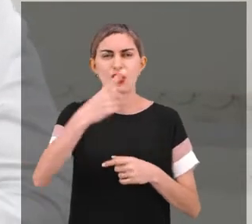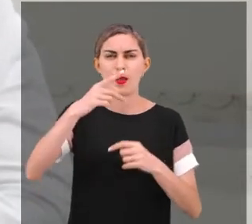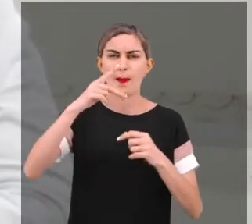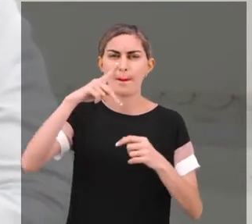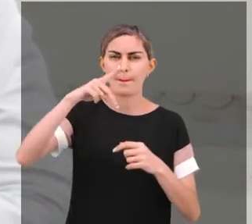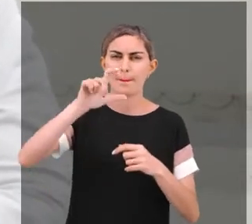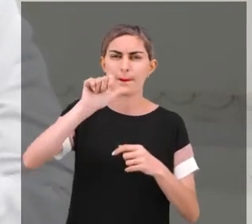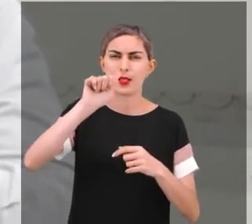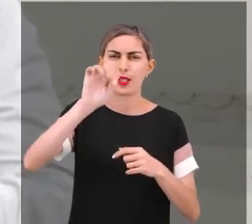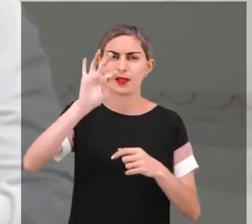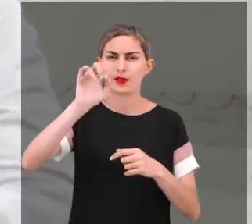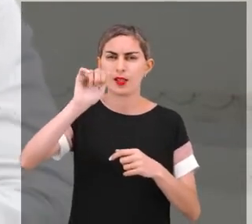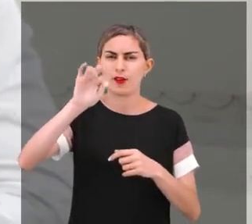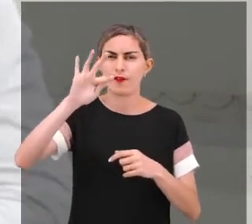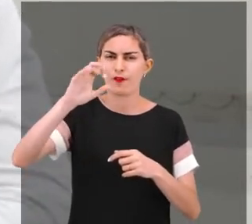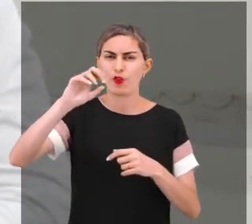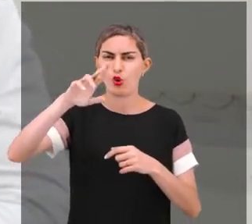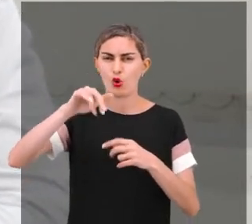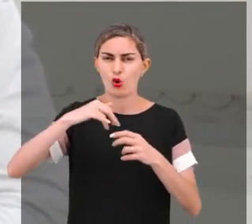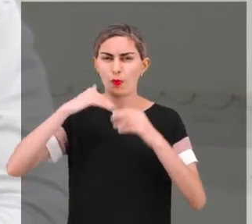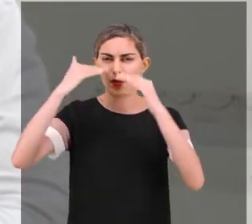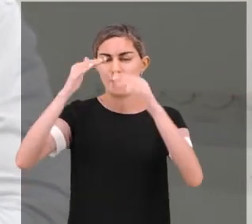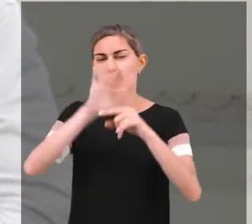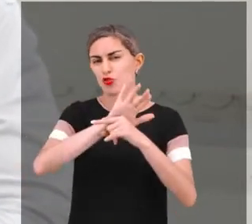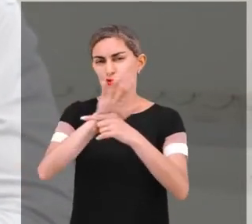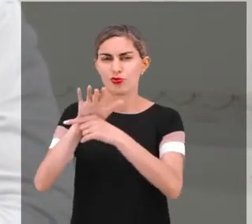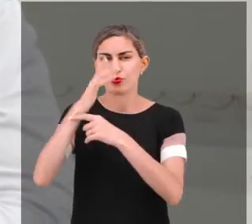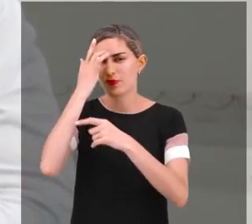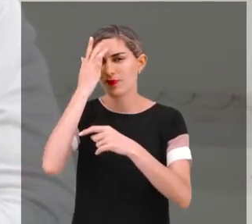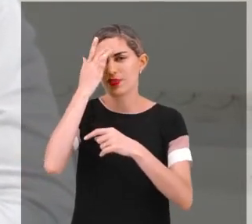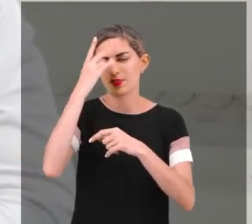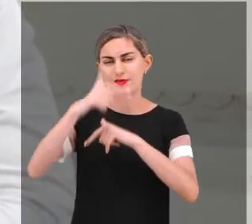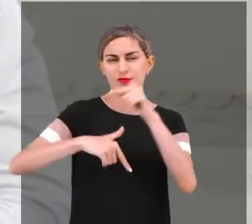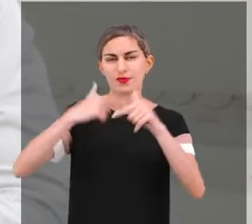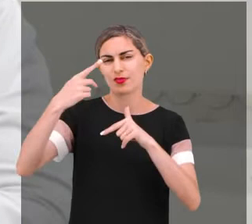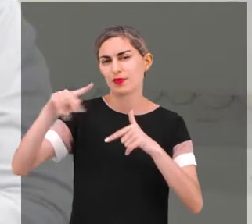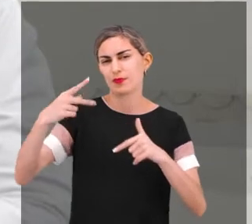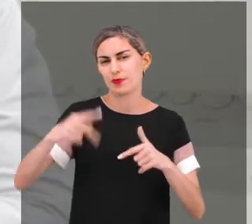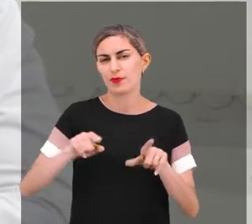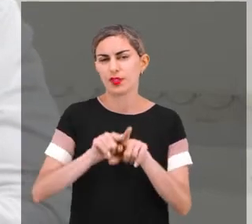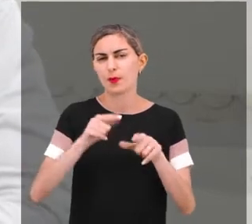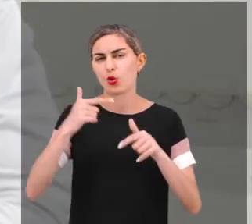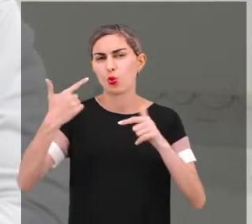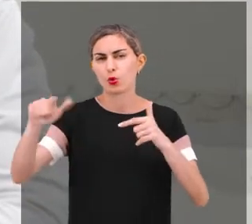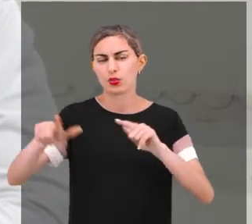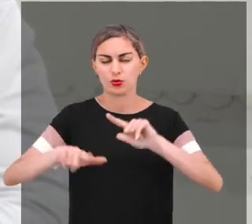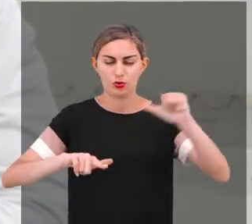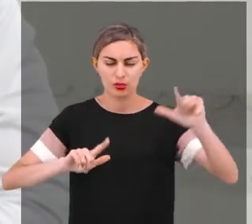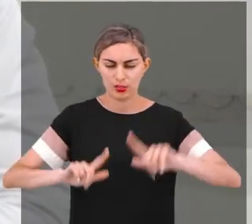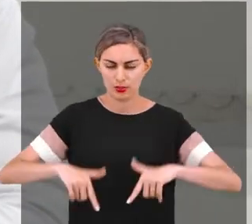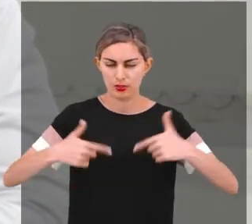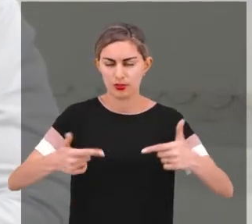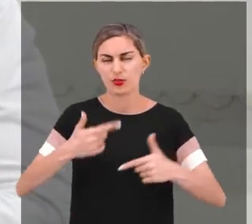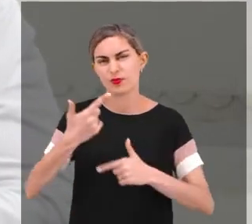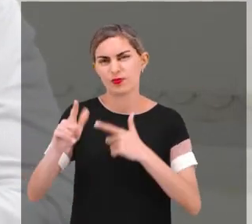com essa plataforma, isso facilitou muito o trabalho deles, não é? E outras ações como